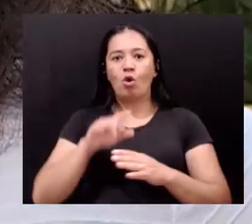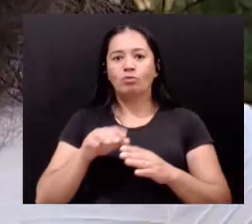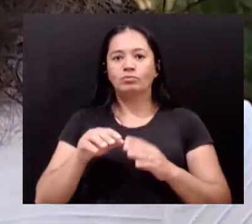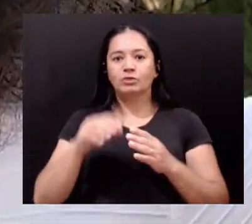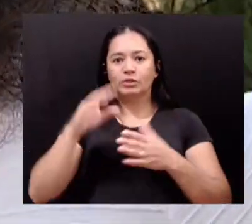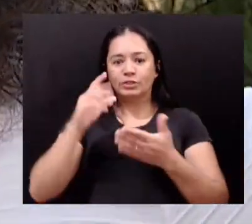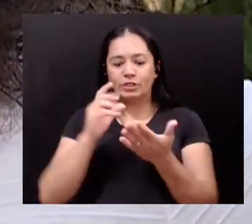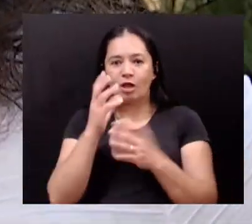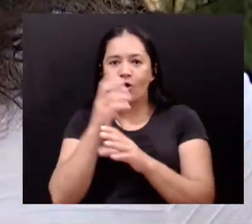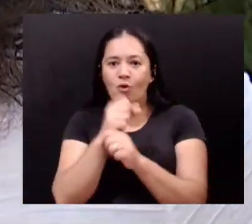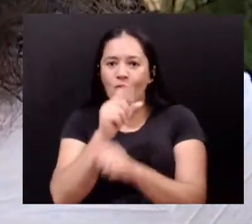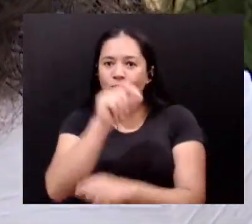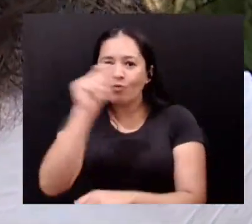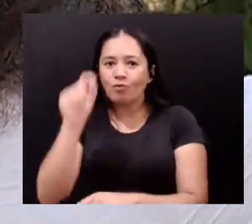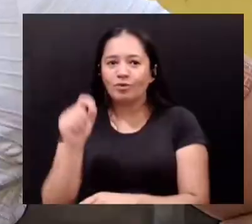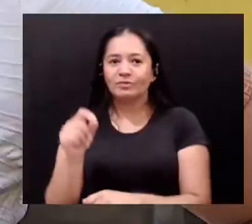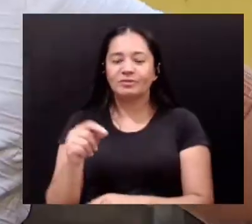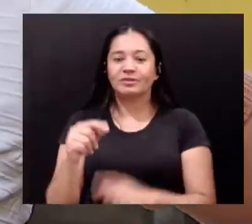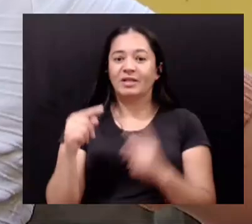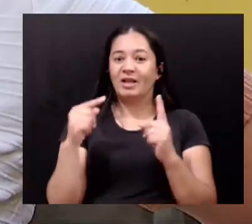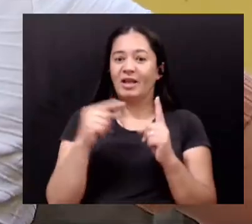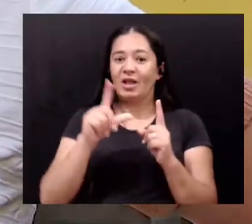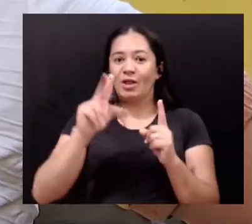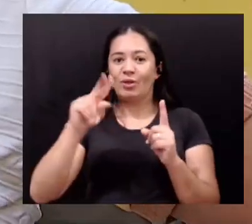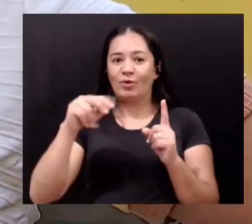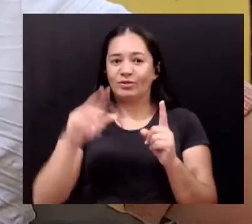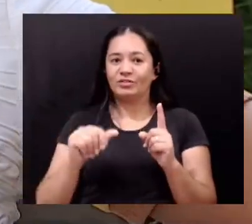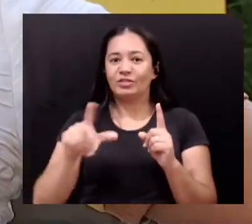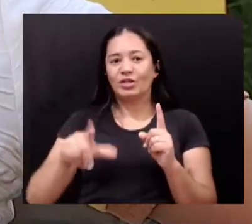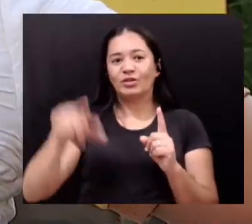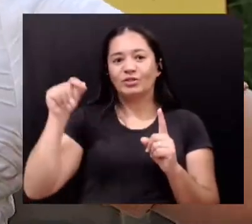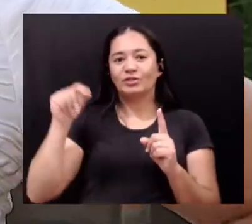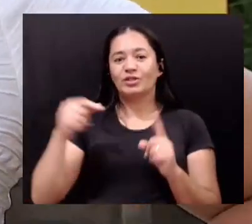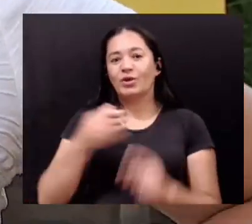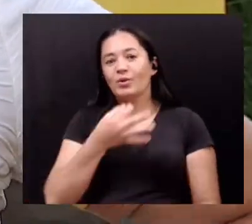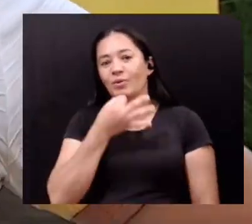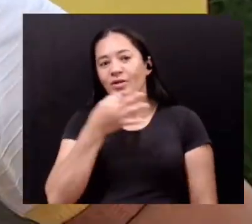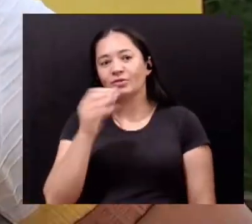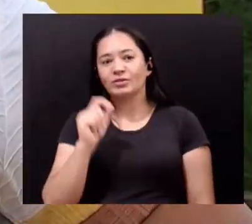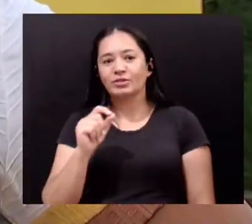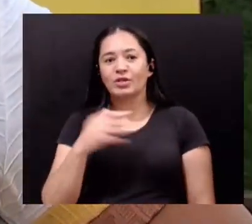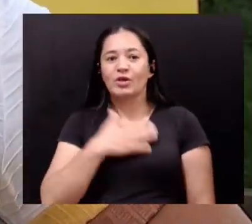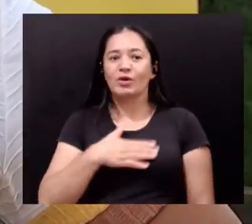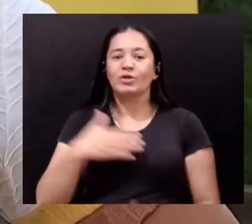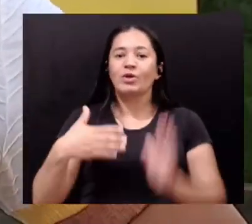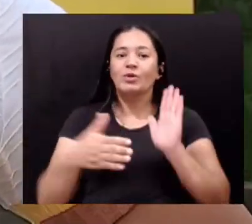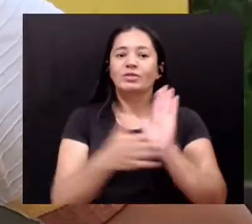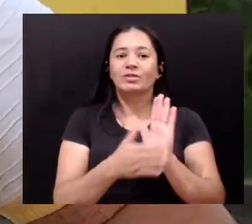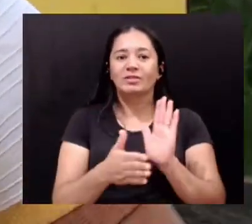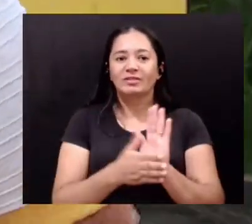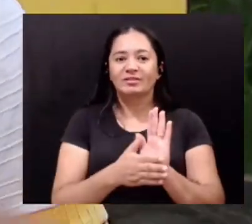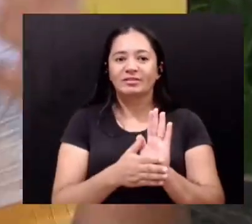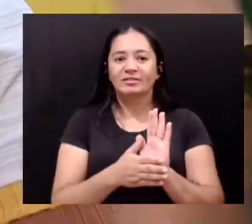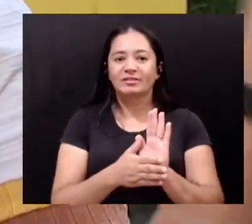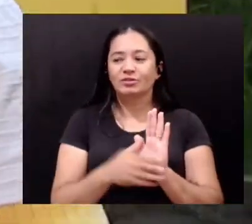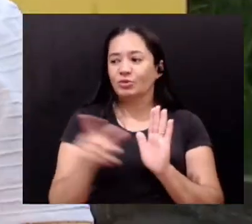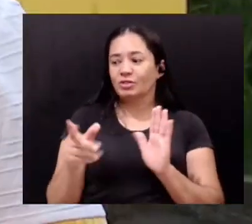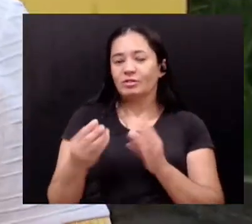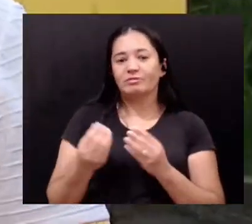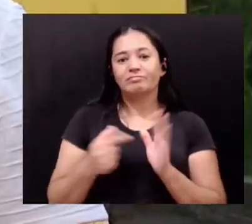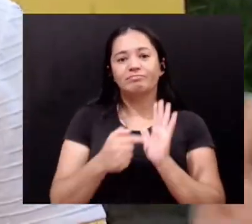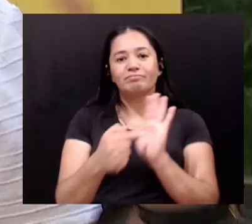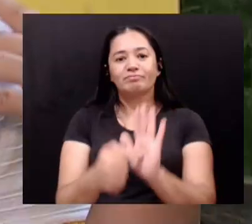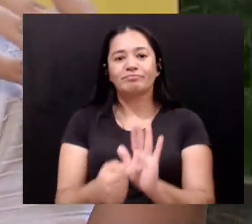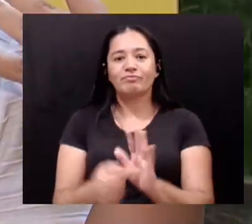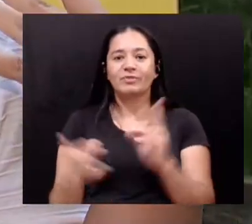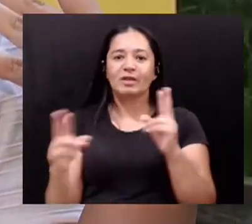A aluna já escolheu o candidato. Eu acho que eu gostei muito da proposta do que ele ofereceu. Em relação tanto à